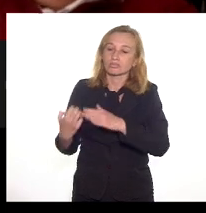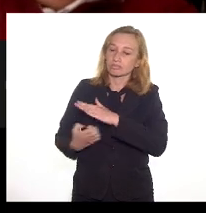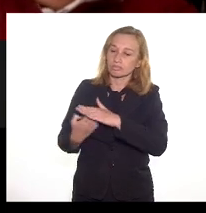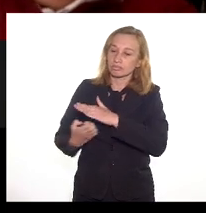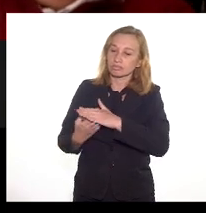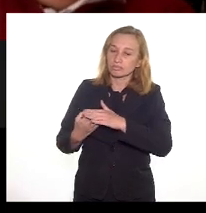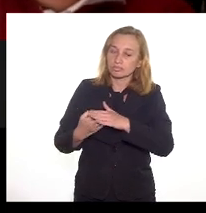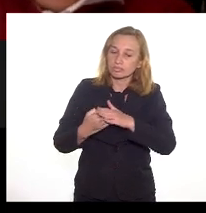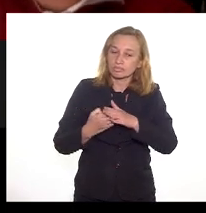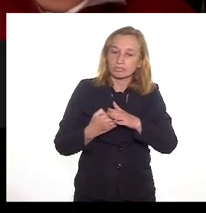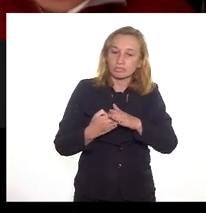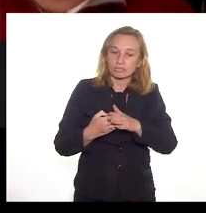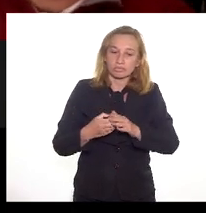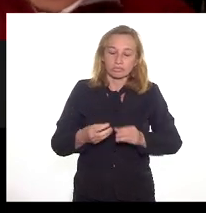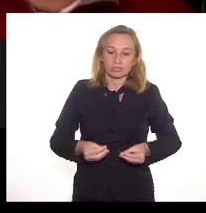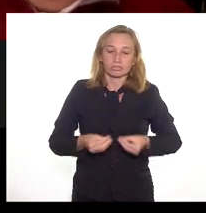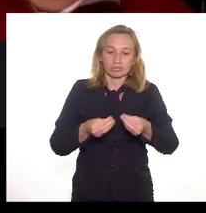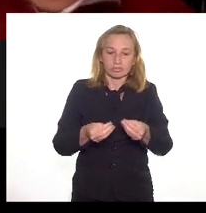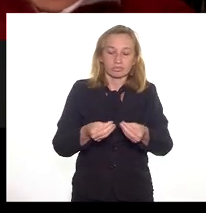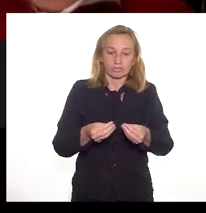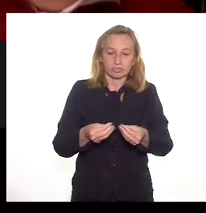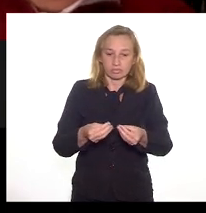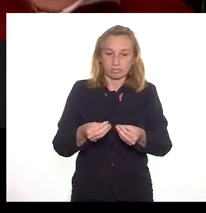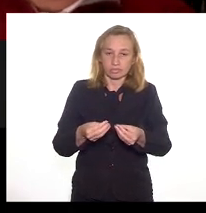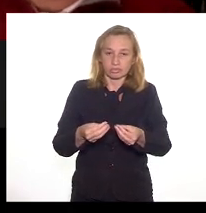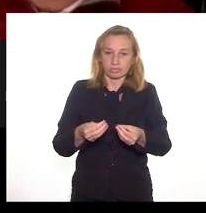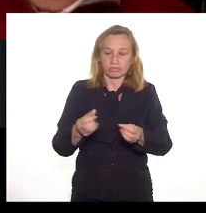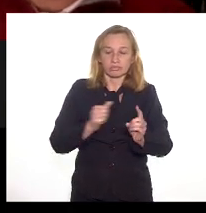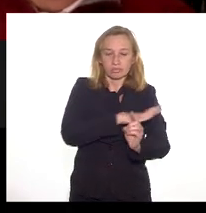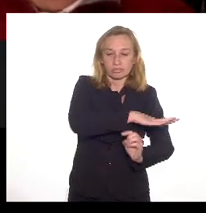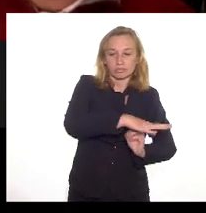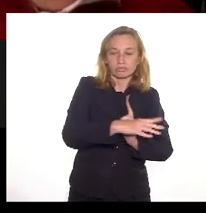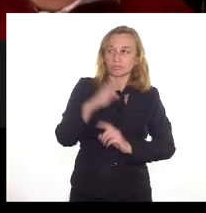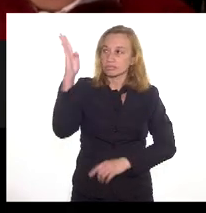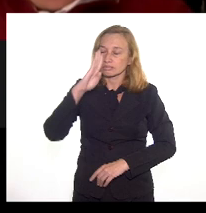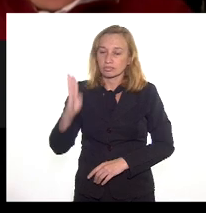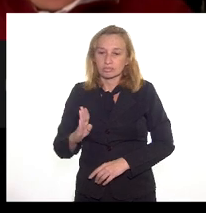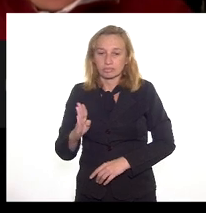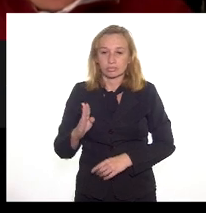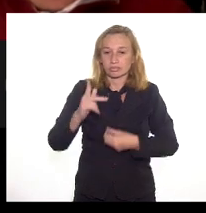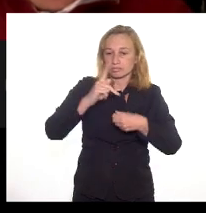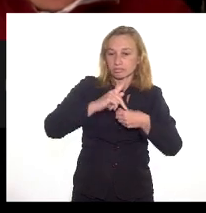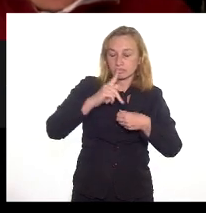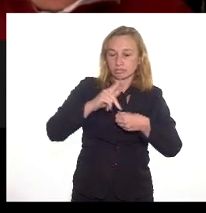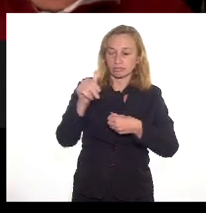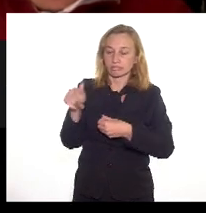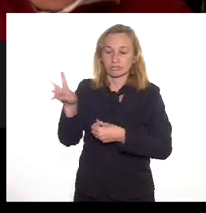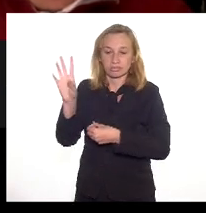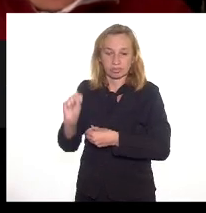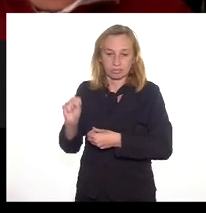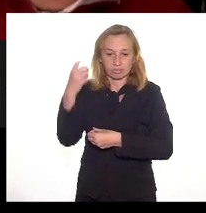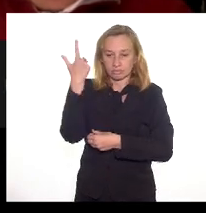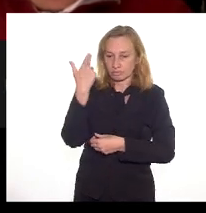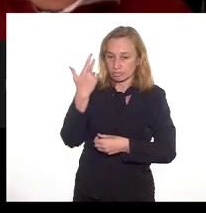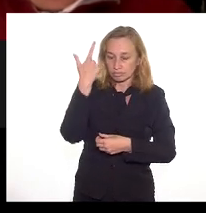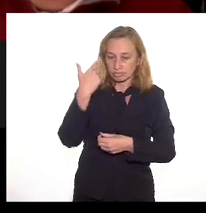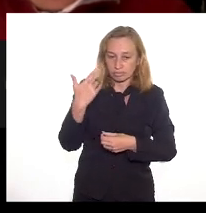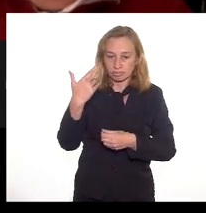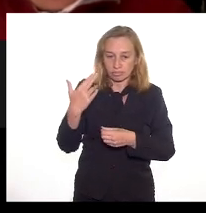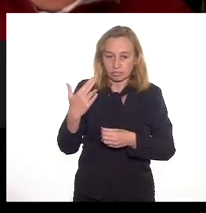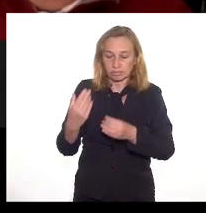à sociedade brasileira petróleo e seus derivados, gás natural, seja produzindo, seja